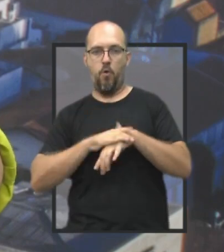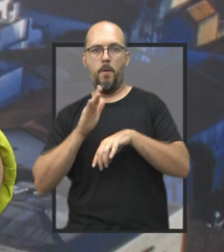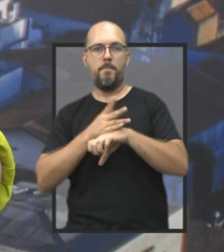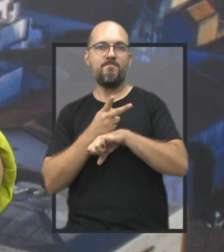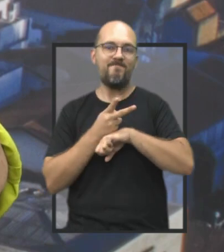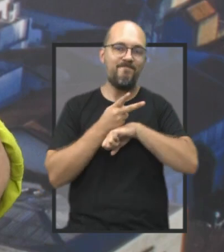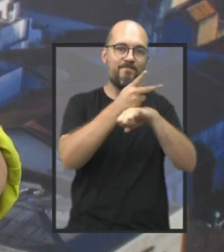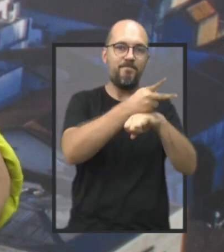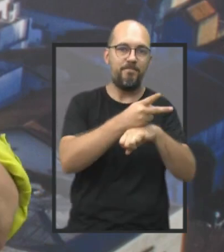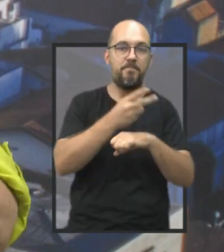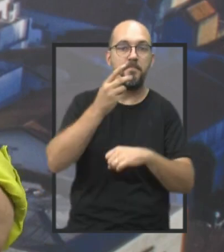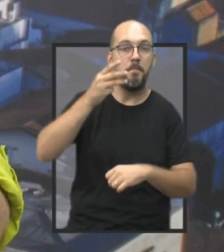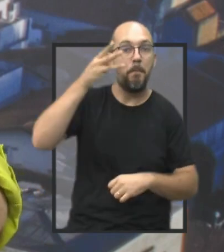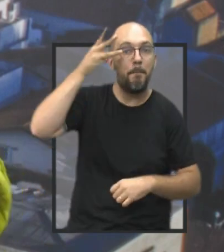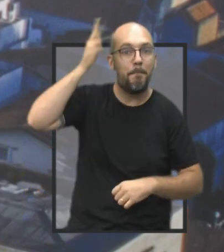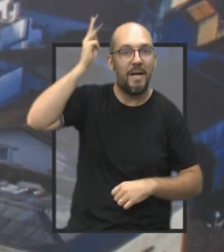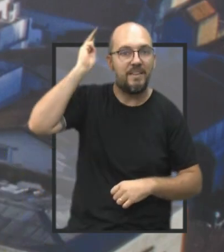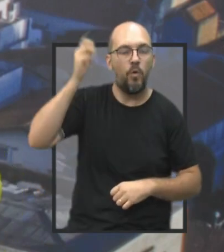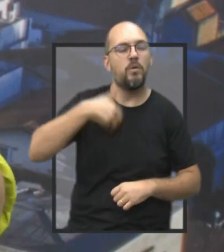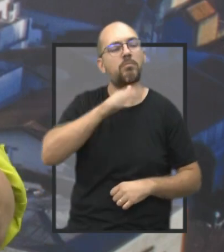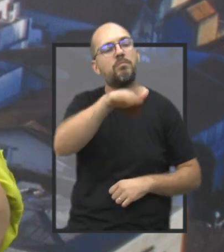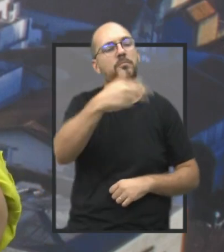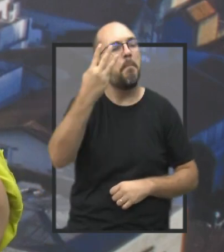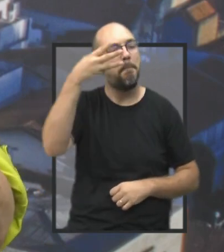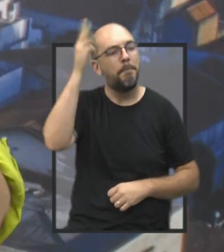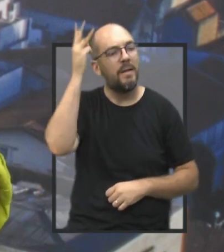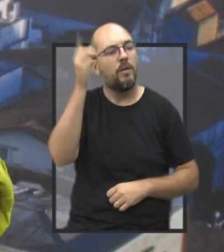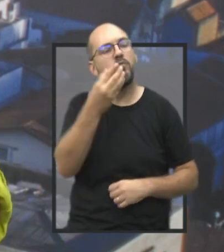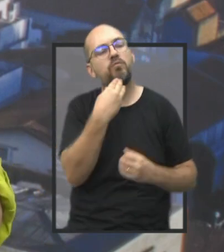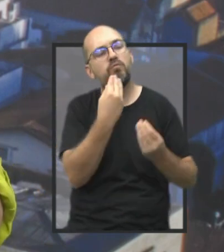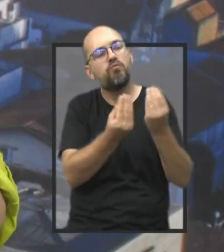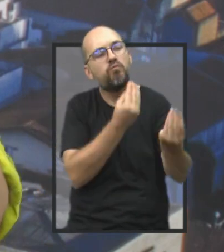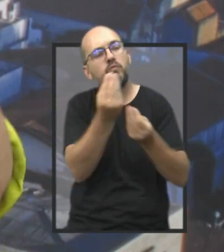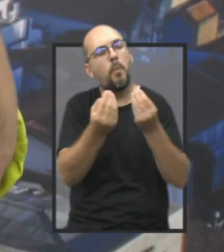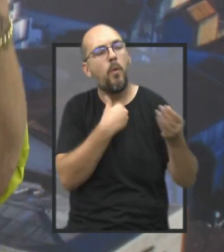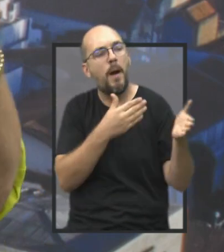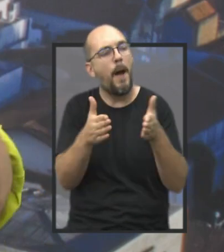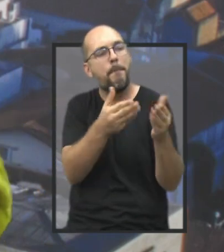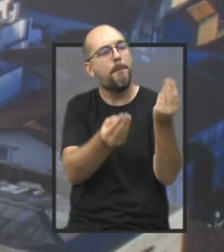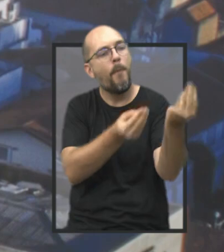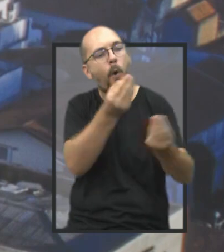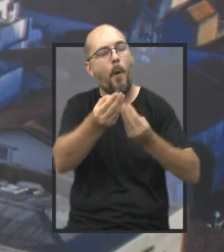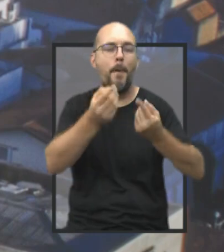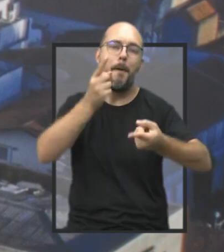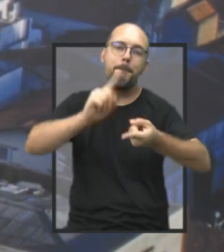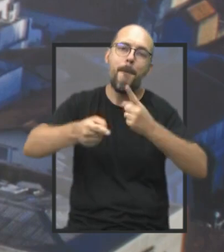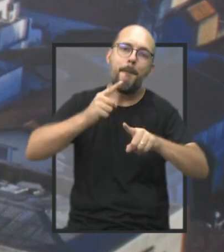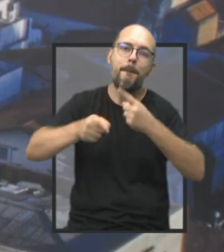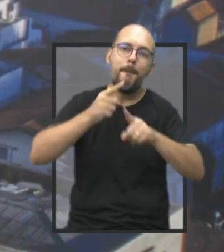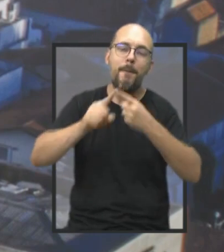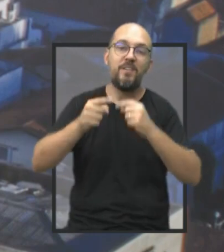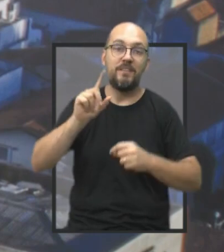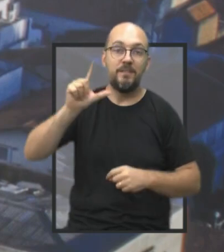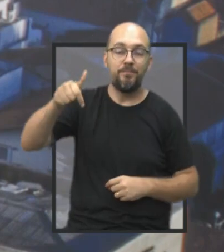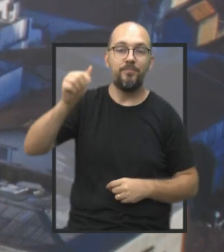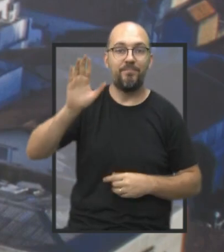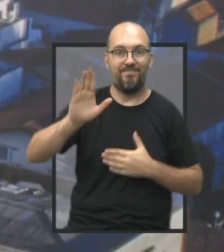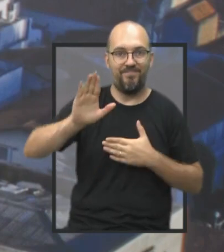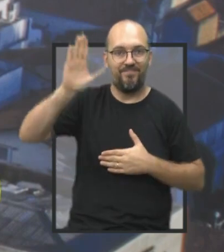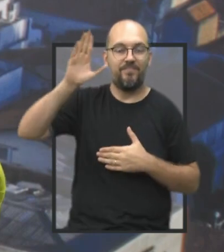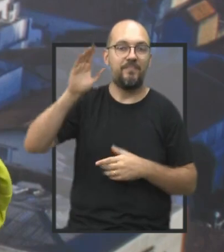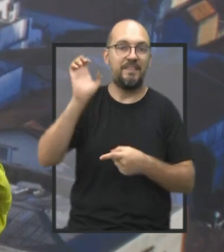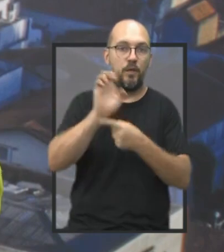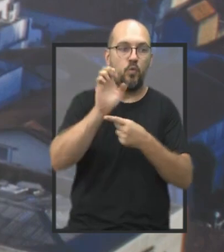atrás do Matheus e falei: Matheus, como é que nós fazemos? Qual é o caminho? E aí a estadual, ele me coloca em contato